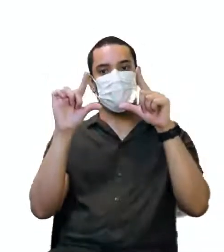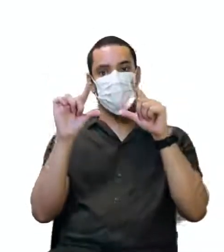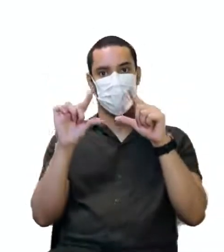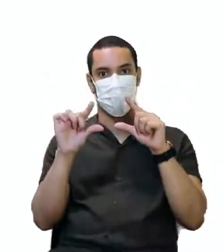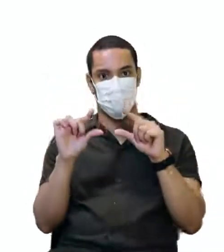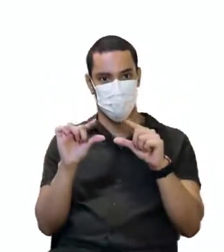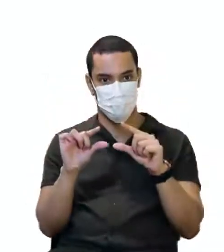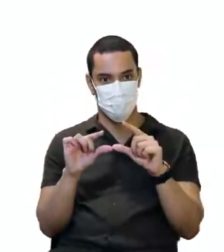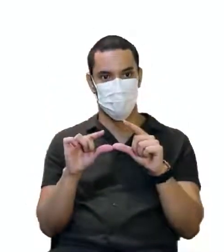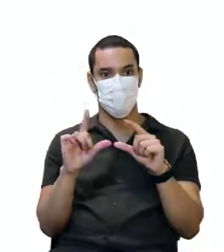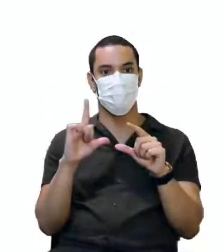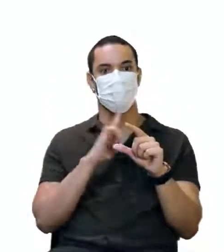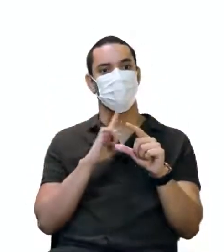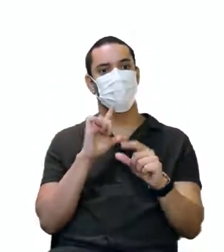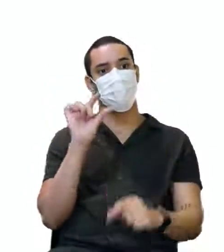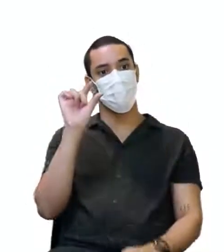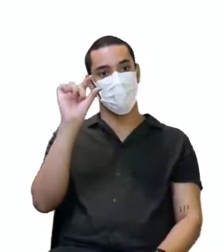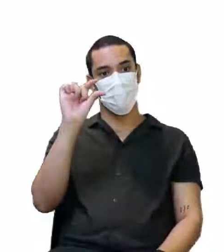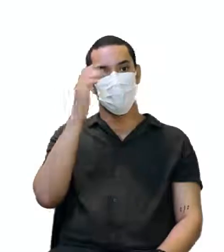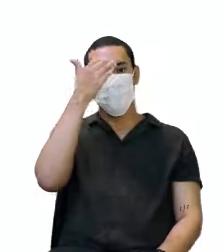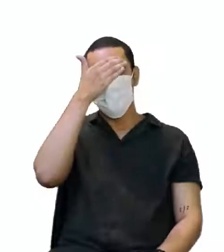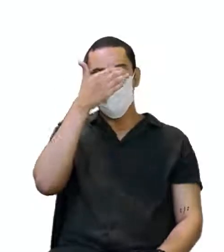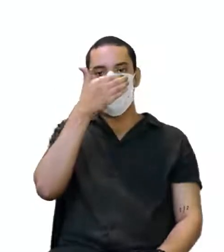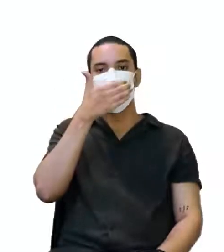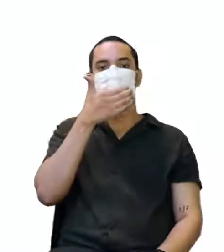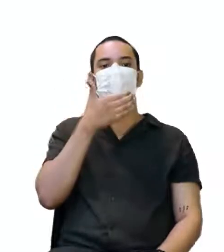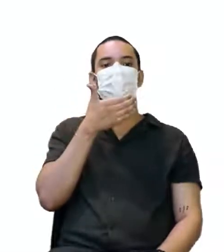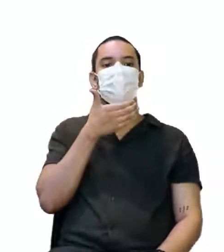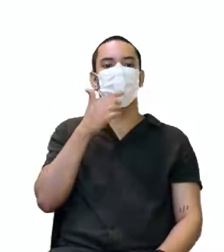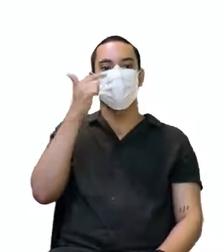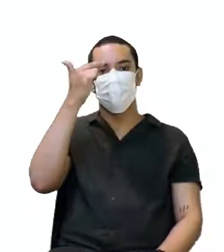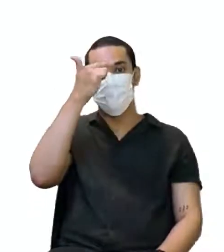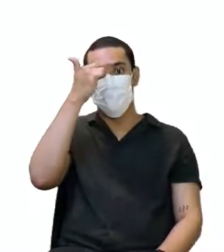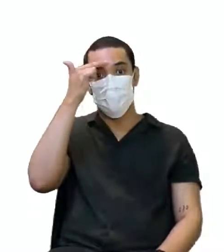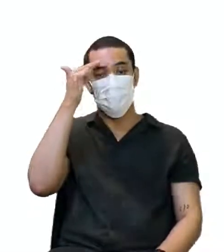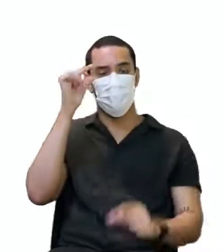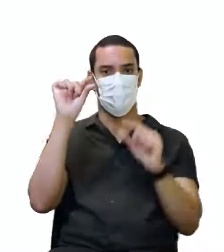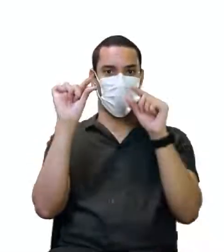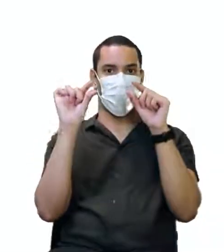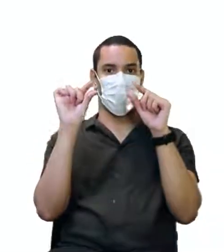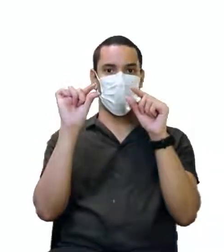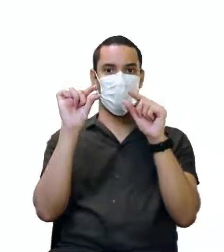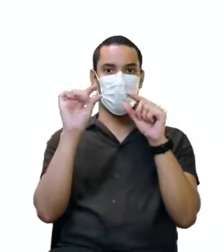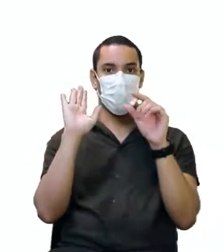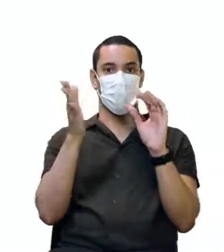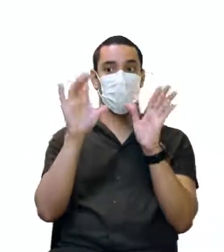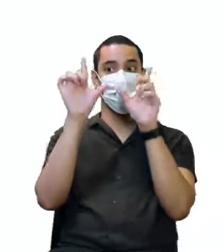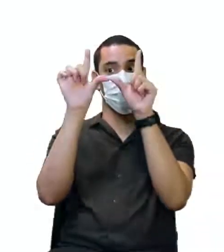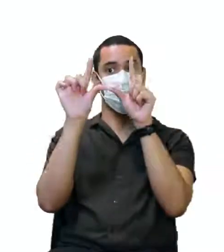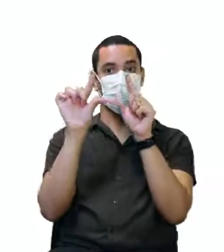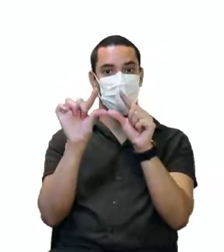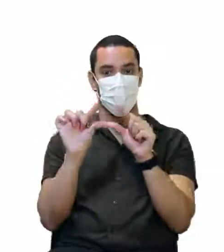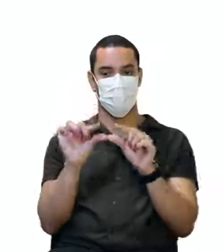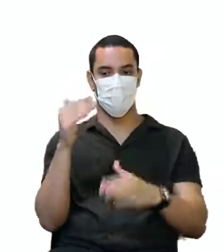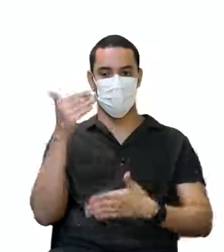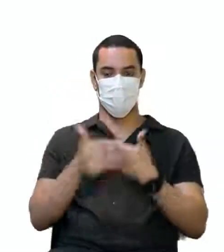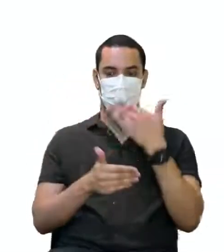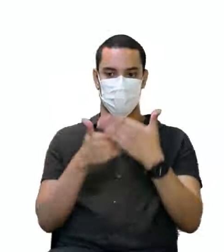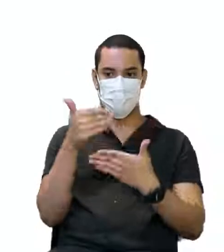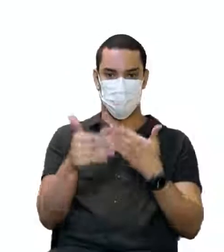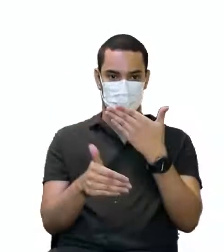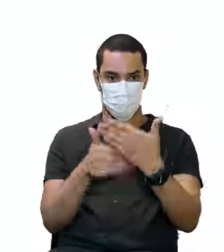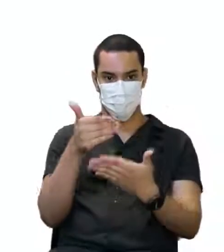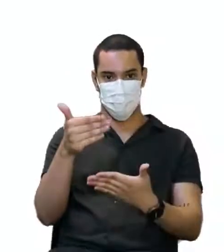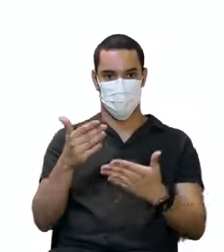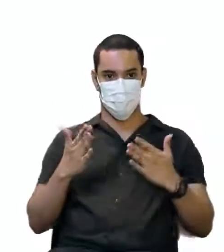Há uma certa saliência ainda, né? Na testa, mas ela vai regredindo gradativamente. O tórax